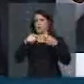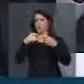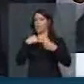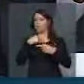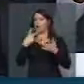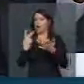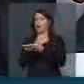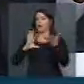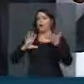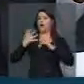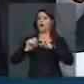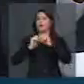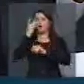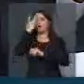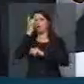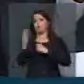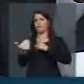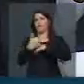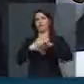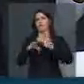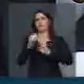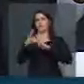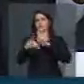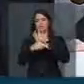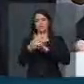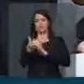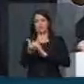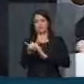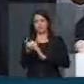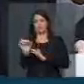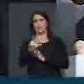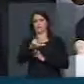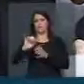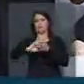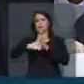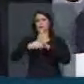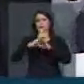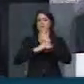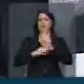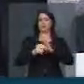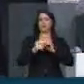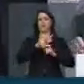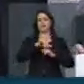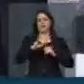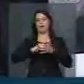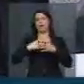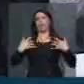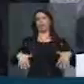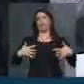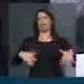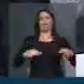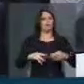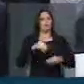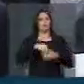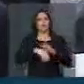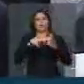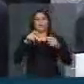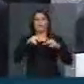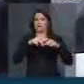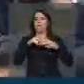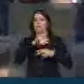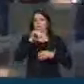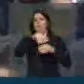o risco de amanhã chegar a medida provisória 610, trancar a pauta e gerar insegurança nesse tema.